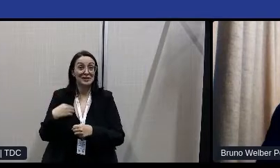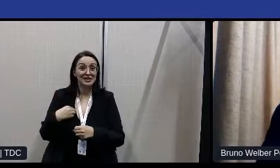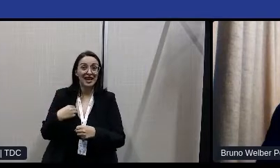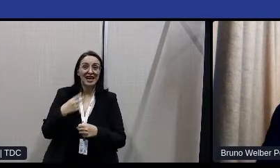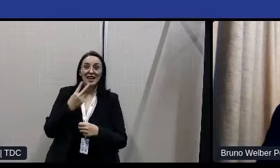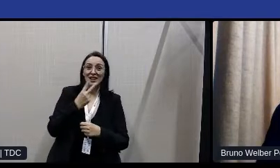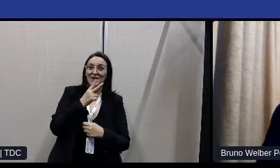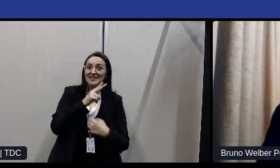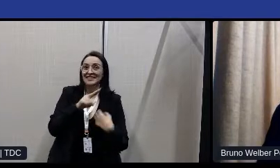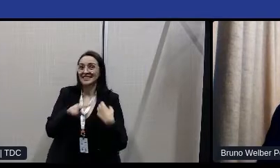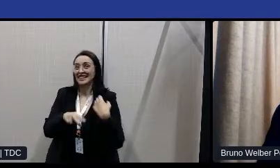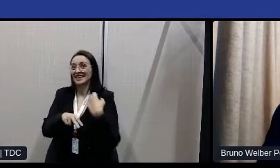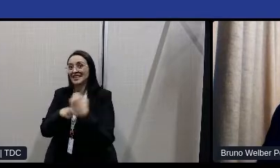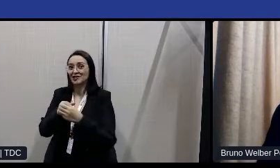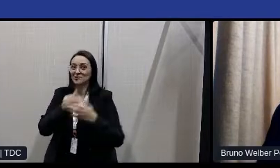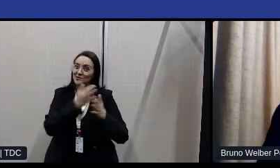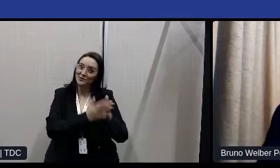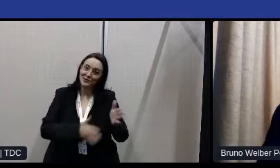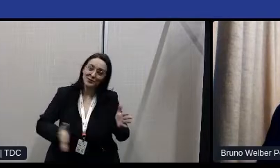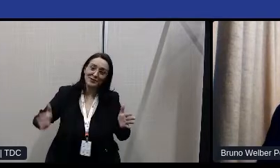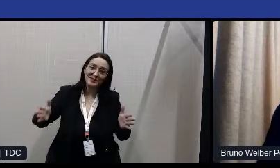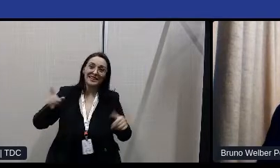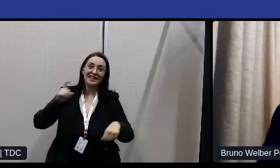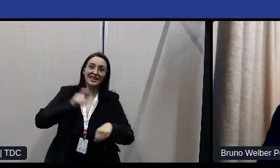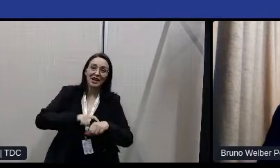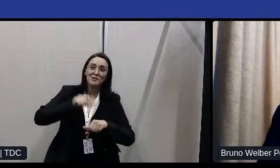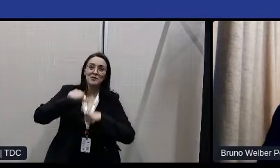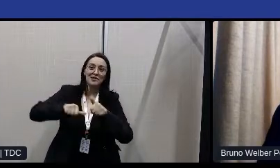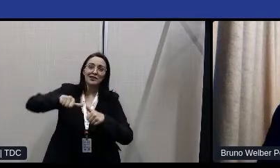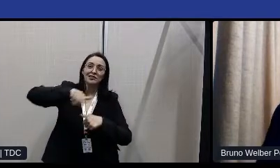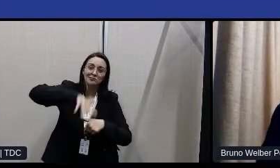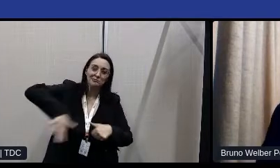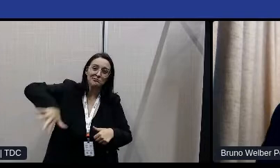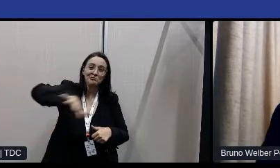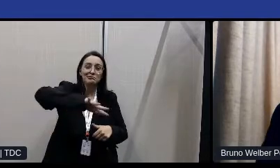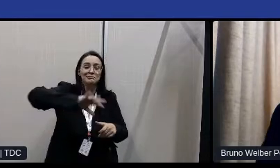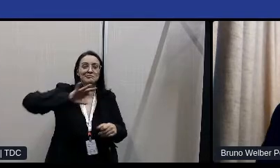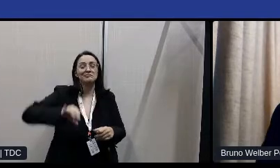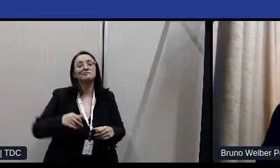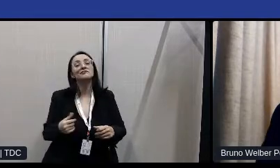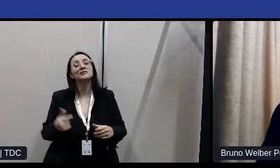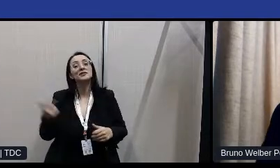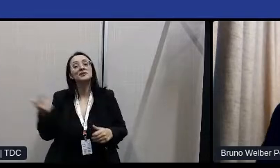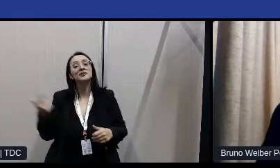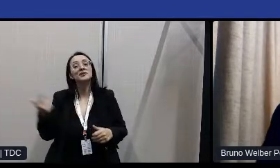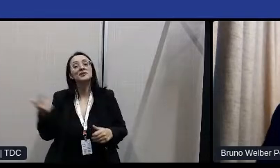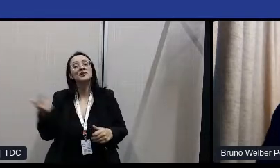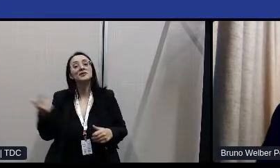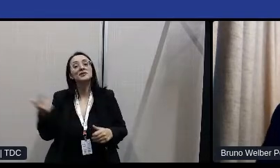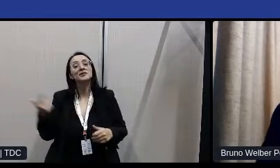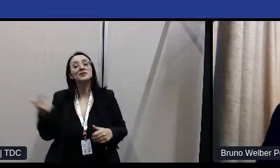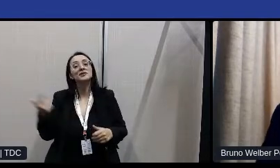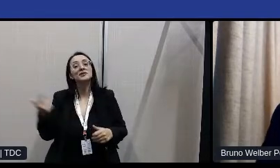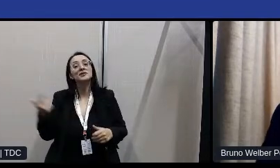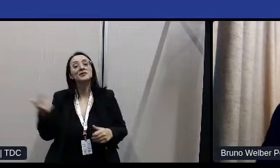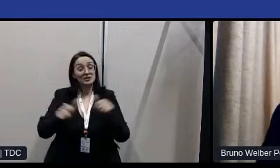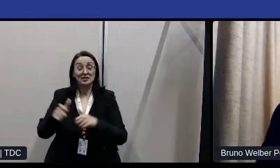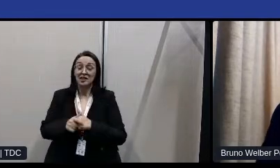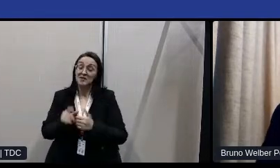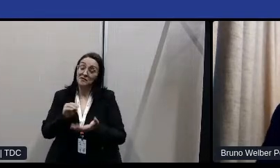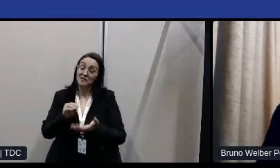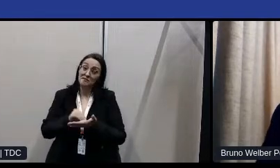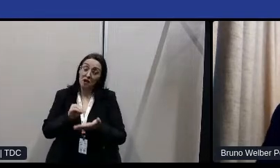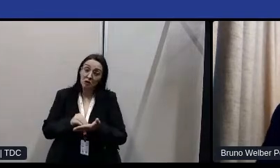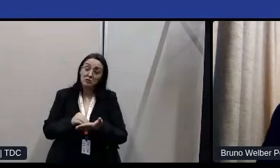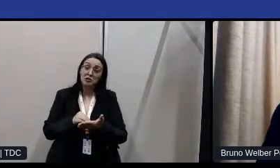gente acredita que é o tempo necessário para ter alguma mudança no cenário, etc. A gente consiga chegar em 1.000 pessoas, né. Falta um pouquinho ainda